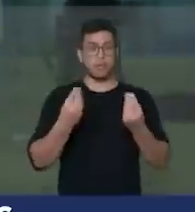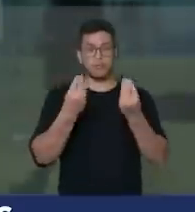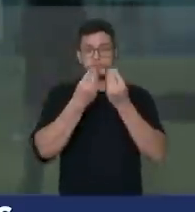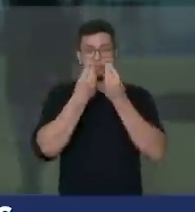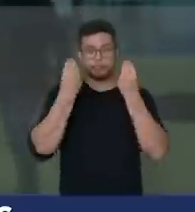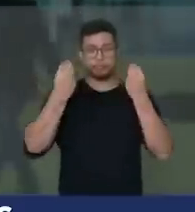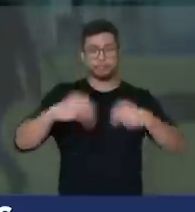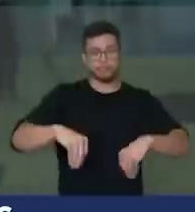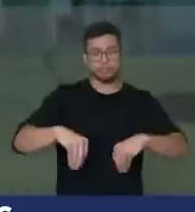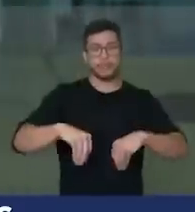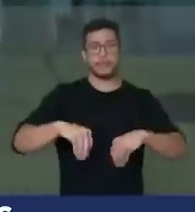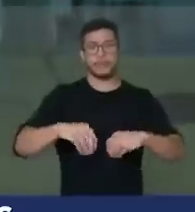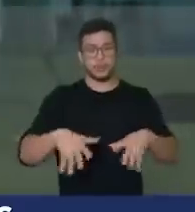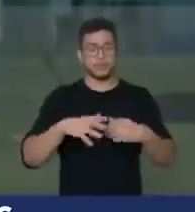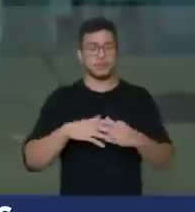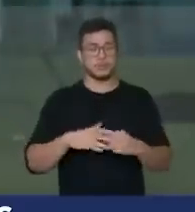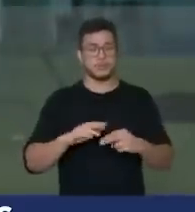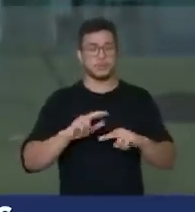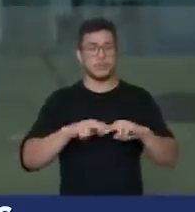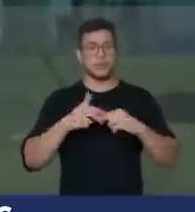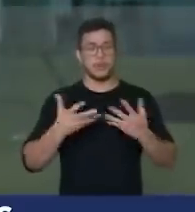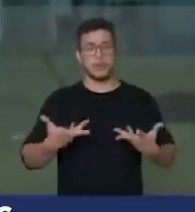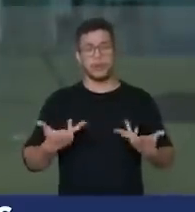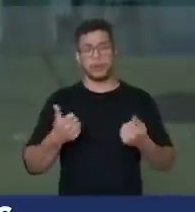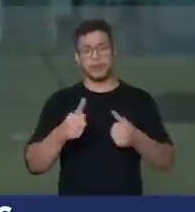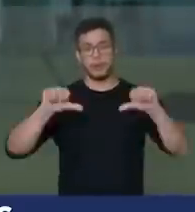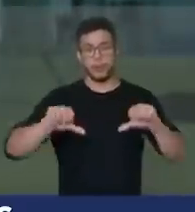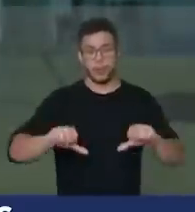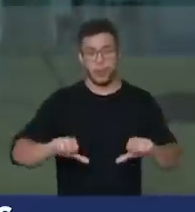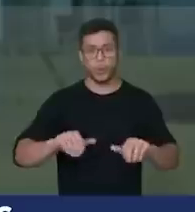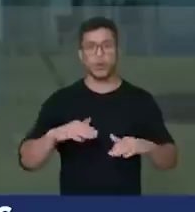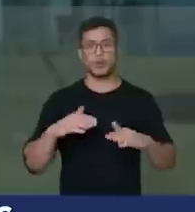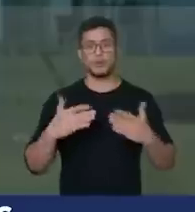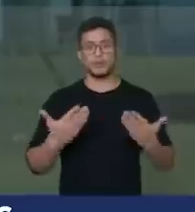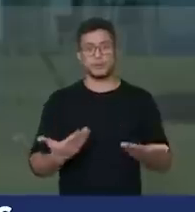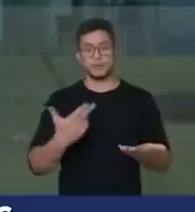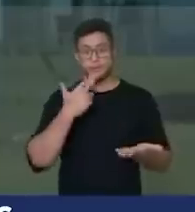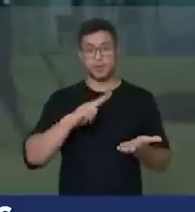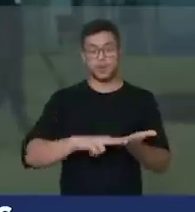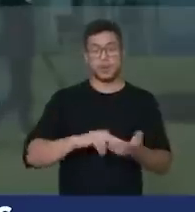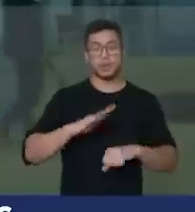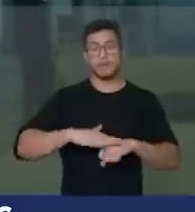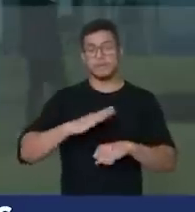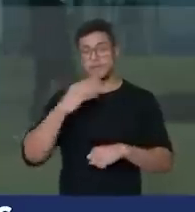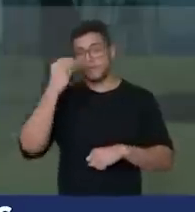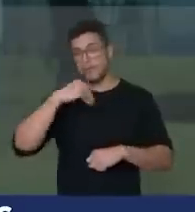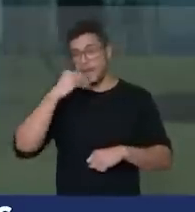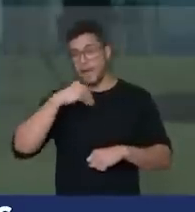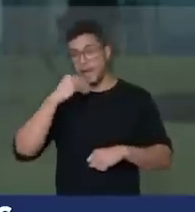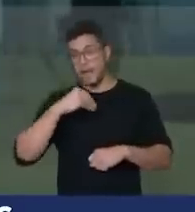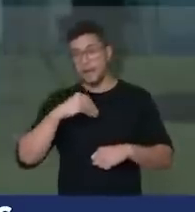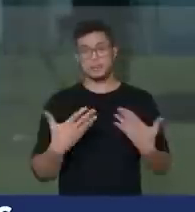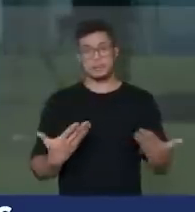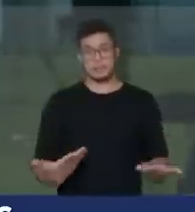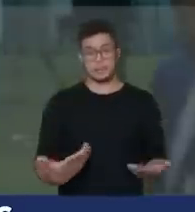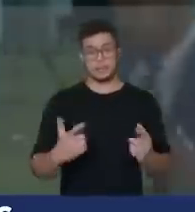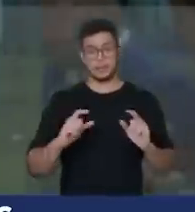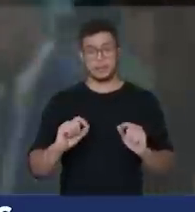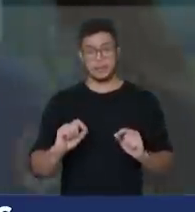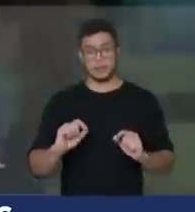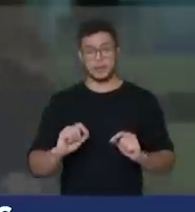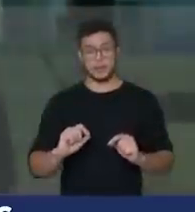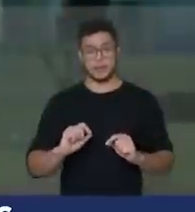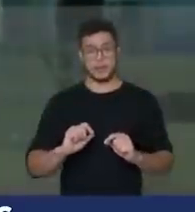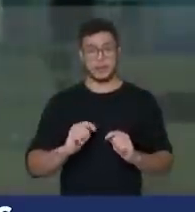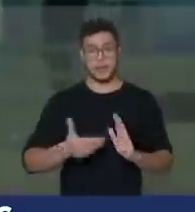para depreciar ainda mais o preço, né? Nós termos aí os Correios cada vez mais fragilizados, é tanto que a Câmara dos Deputados aprovou o